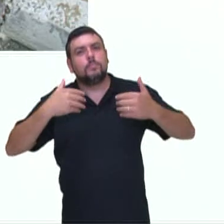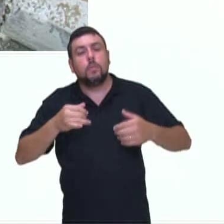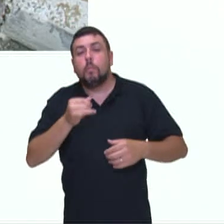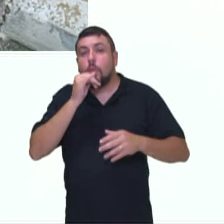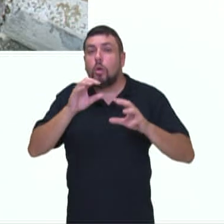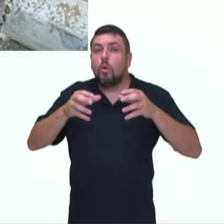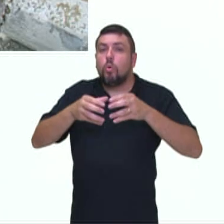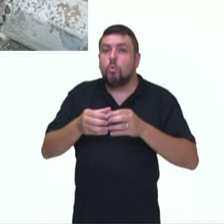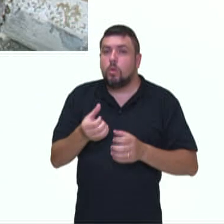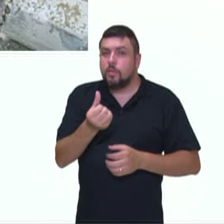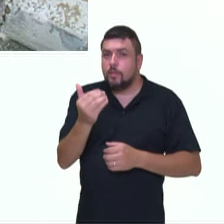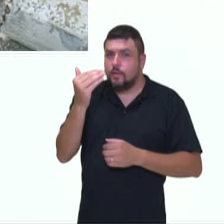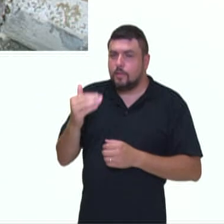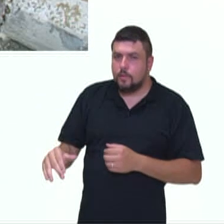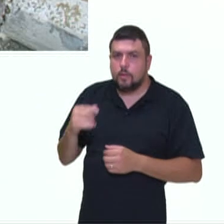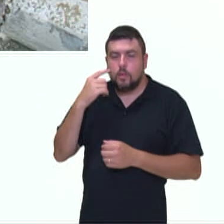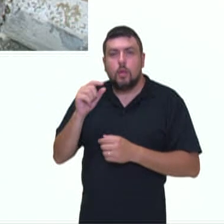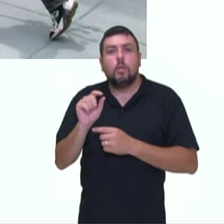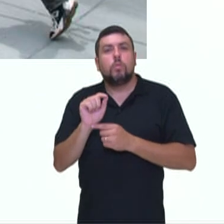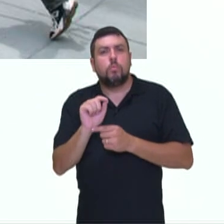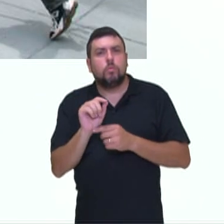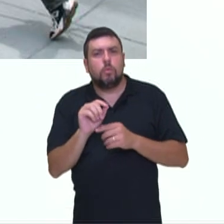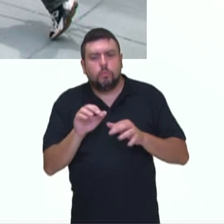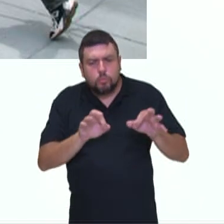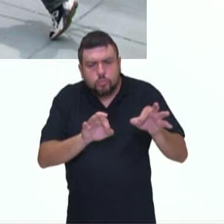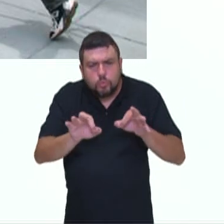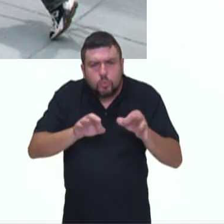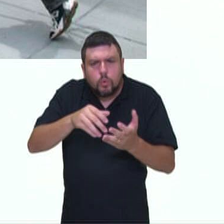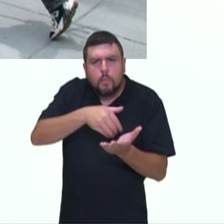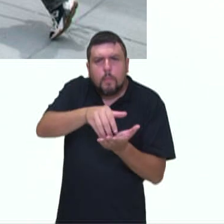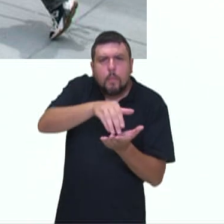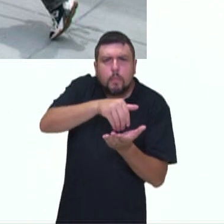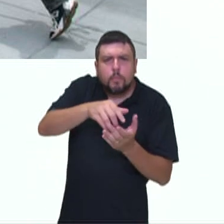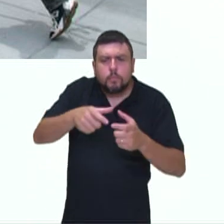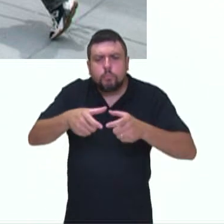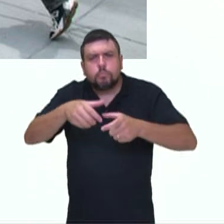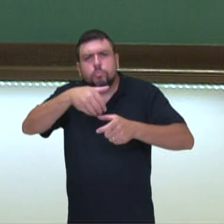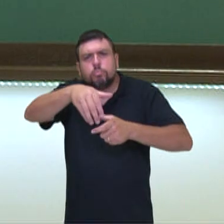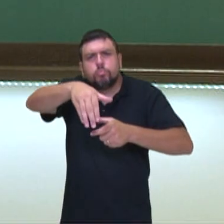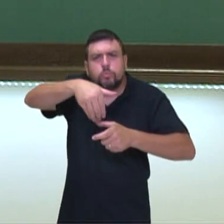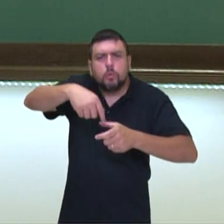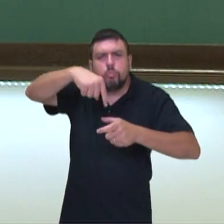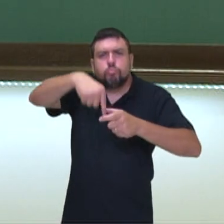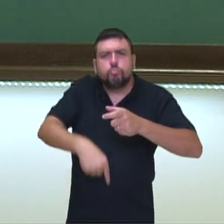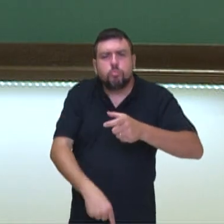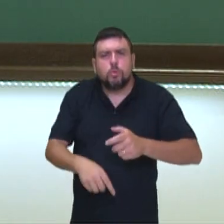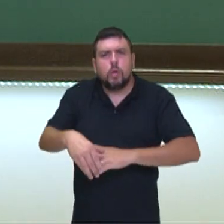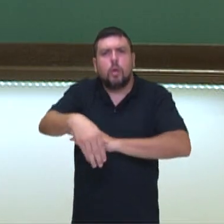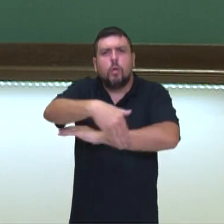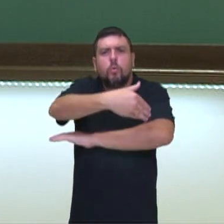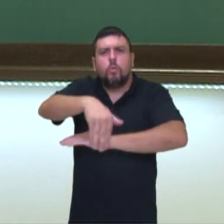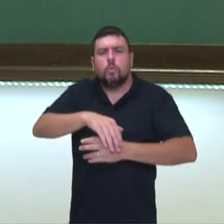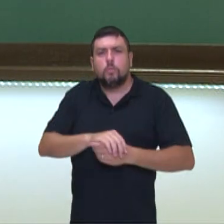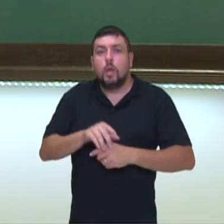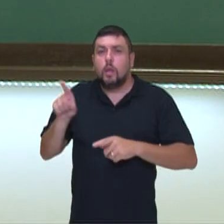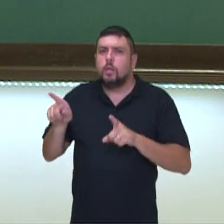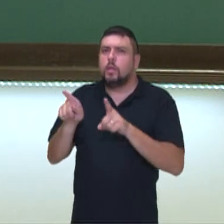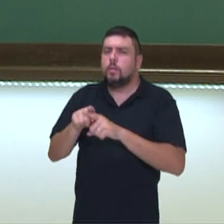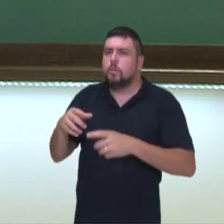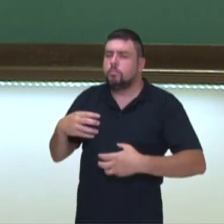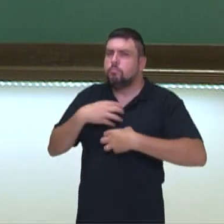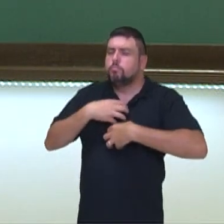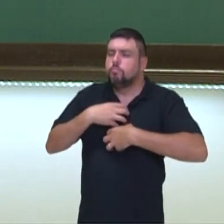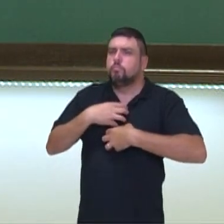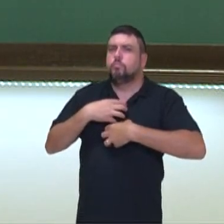colore o ambiente, os bueiros e a caixa eletrônica, por exemplo, e o Mark Jenkins, que traz esculturas bem diferenciadas, chocando em quem passa por